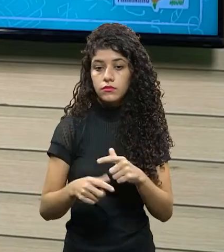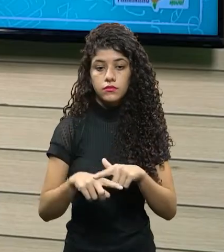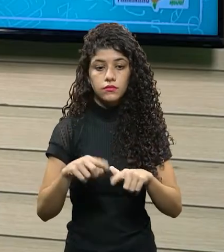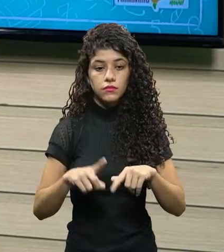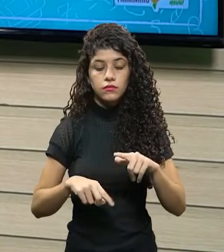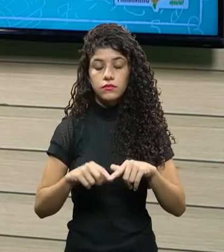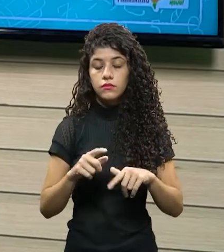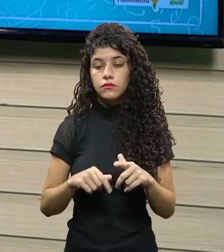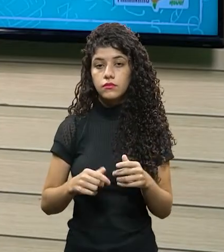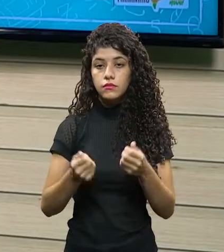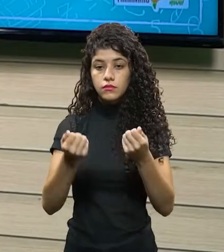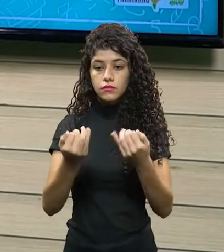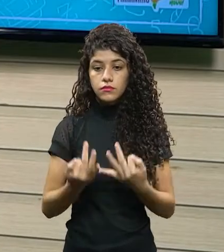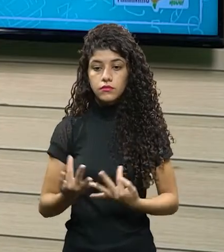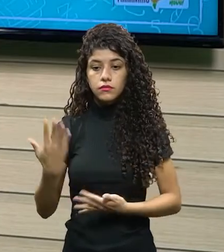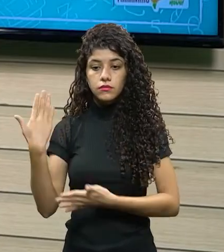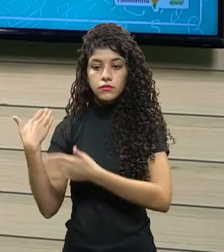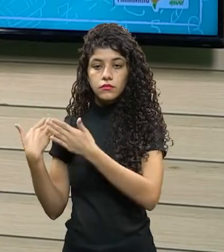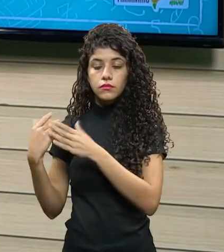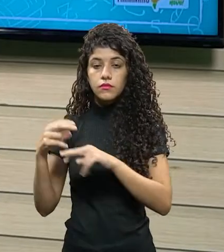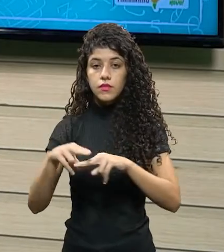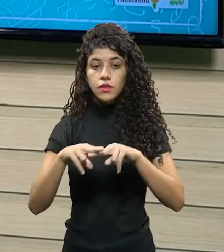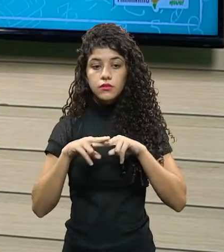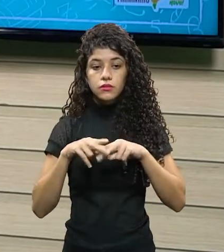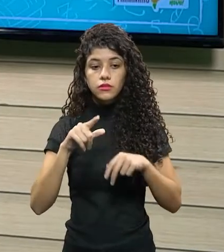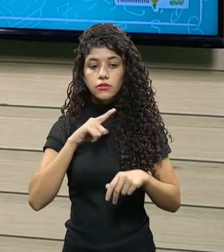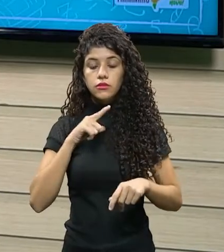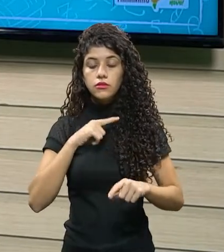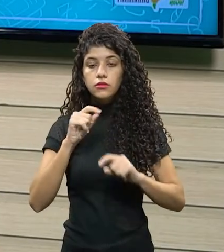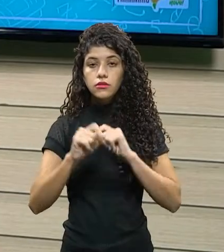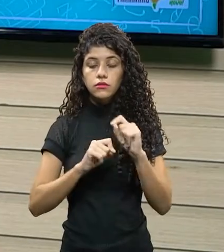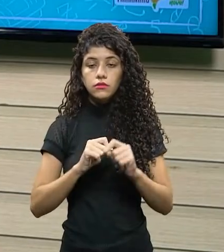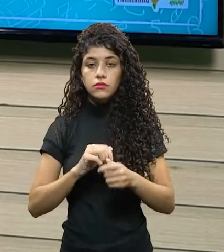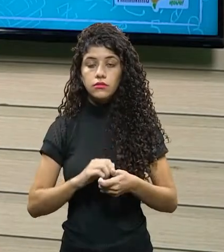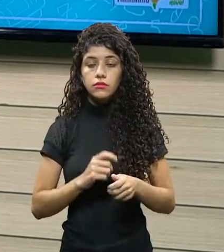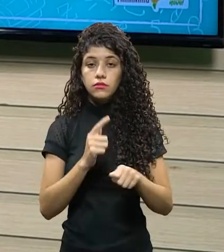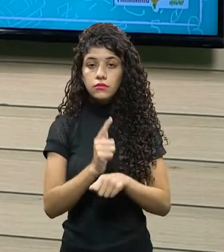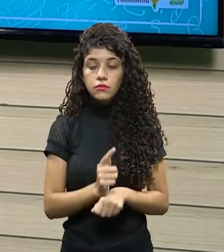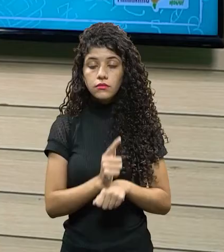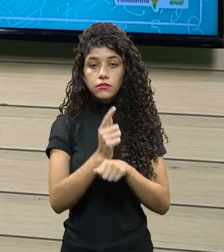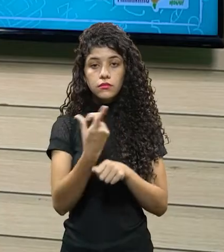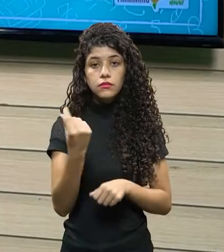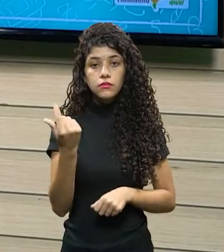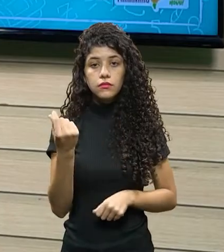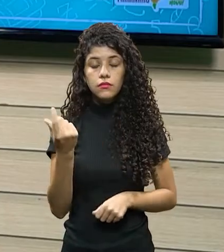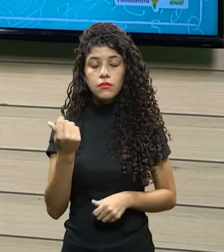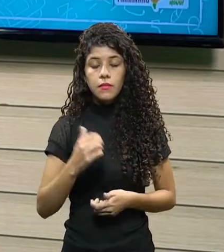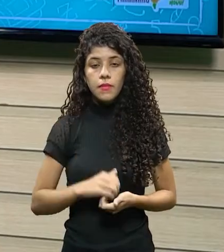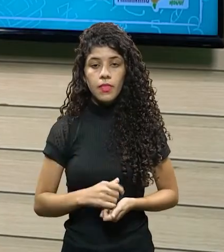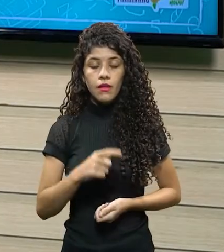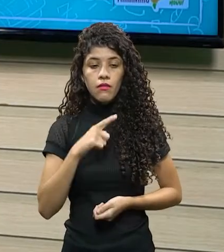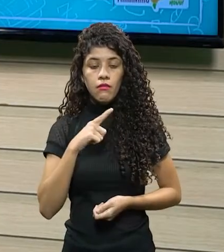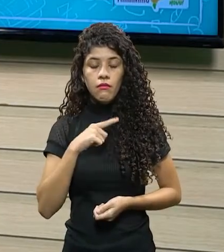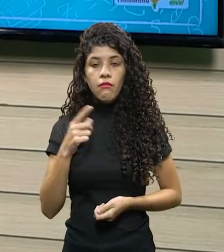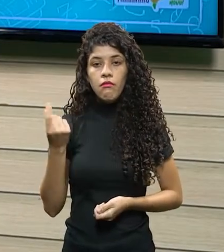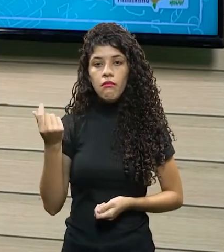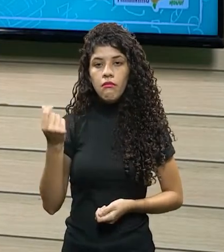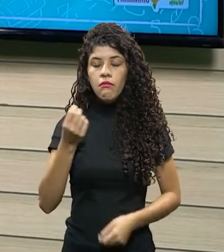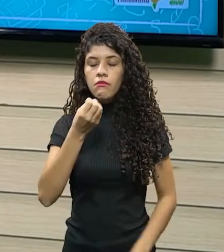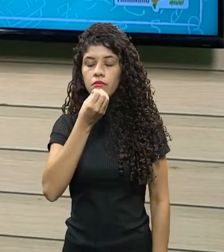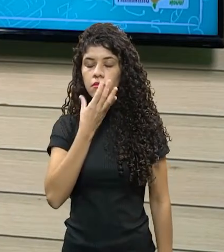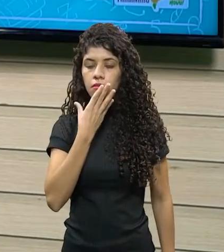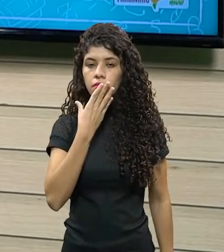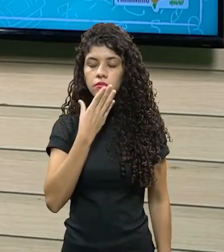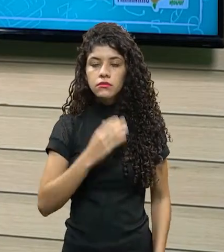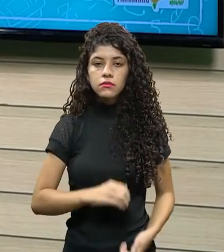foi citado anteriormente. E por isso tem que ter o quê? Uma redução, uma gestão desses custos para proporcionar um preço de venda ideal